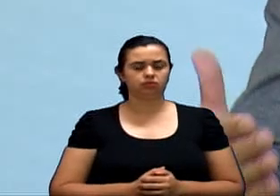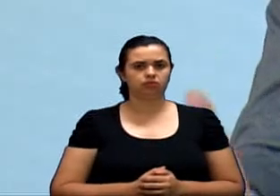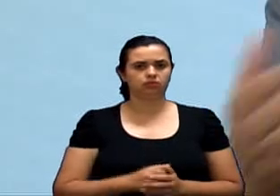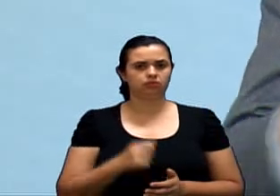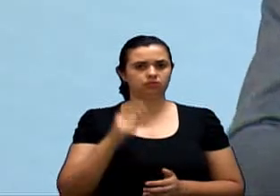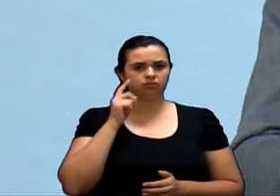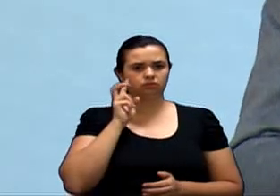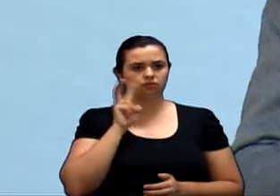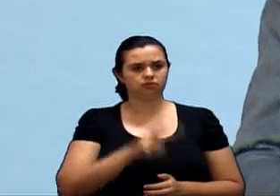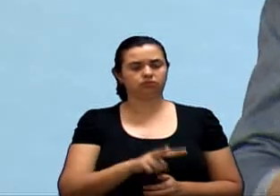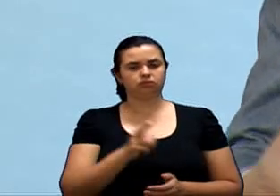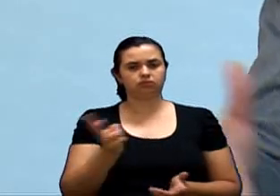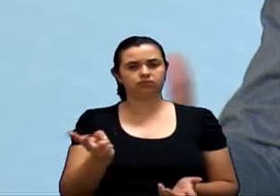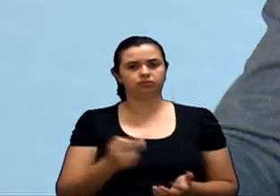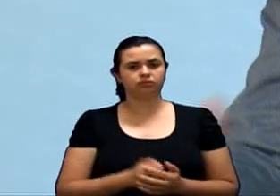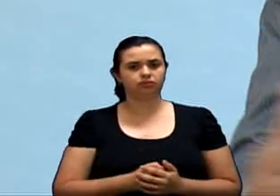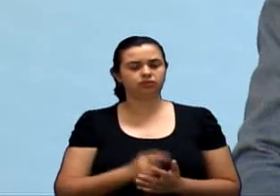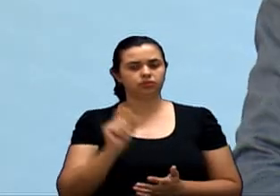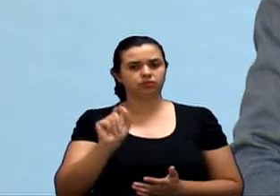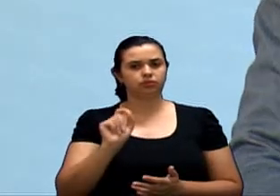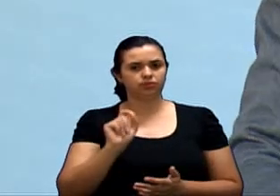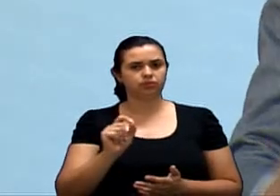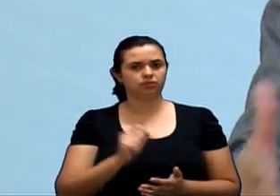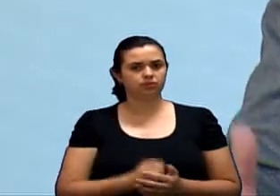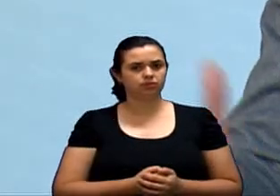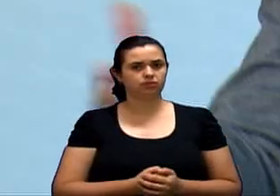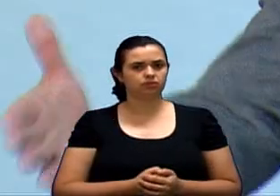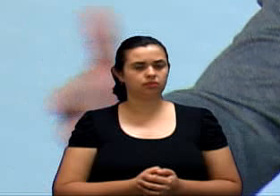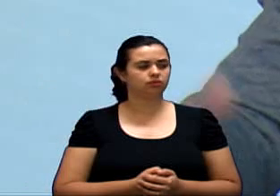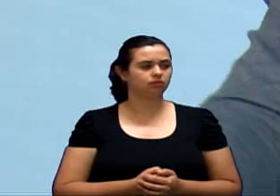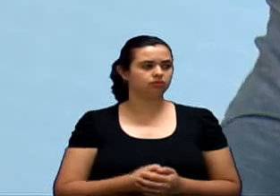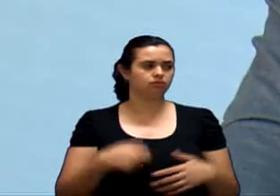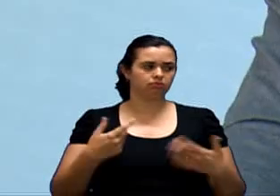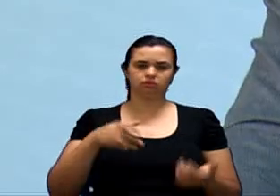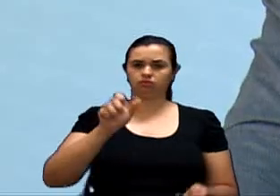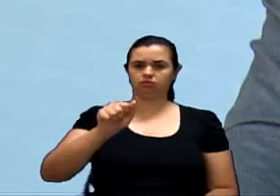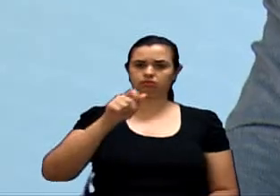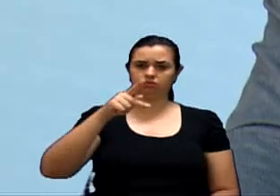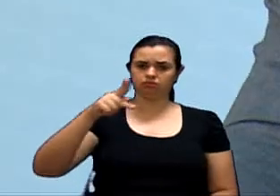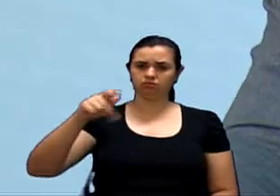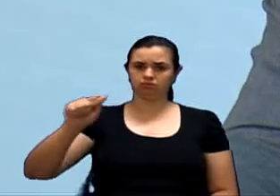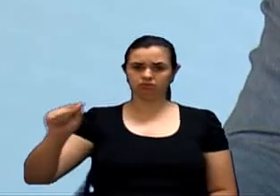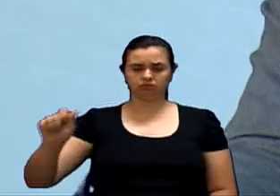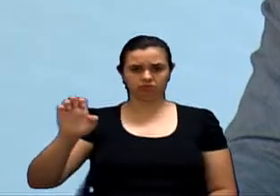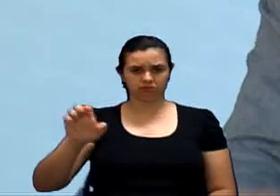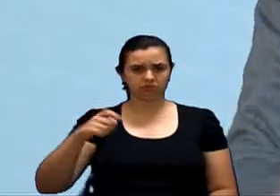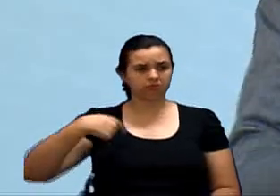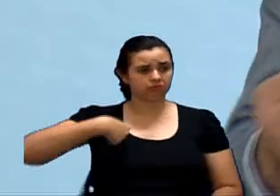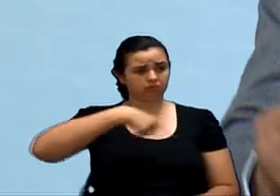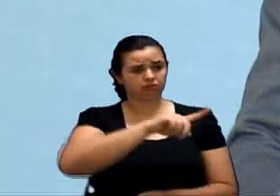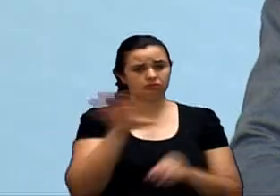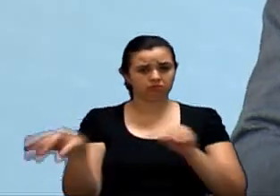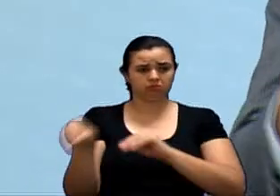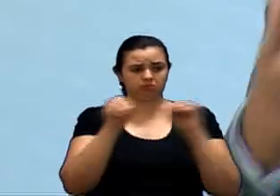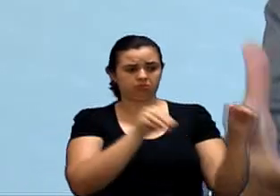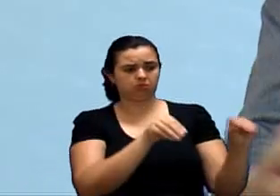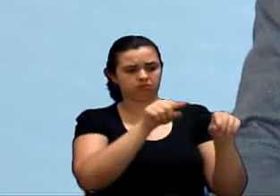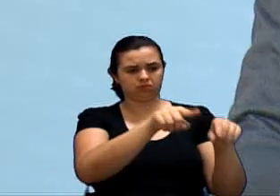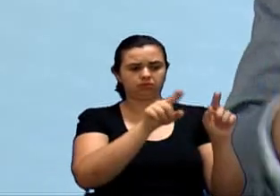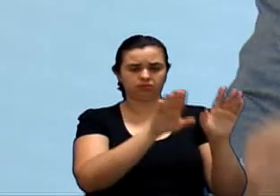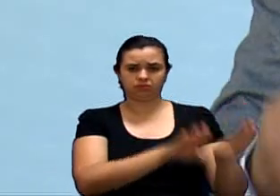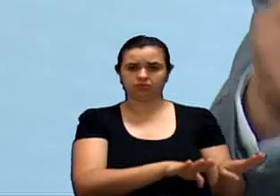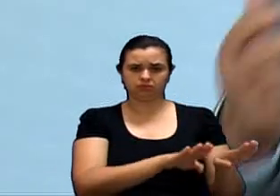que existia a possibilidade da APAI ir para aquela área. Confesso para vocês, nenhum momento. E olha que eu